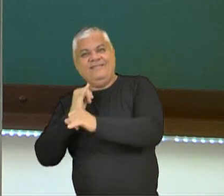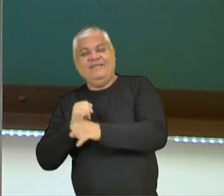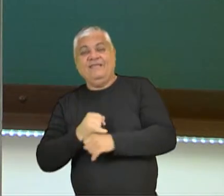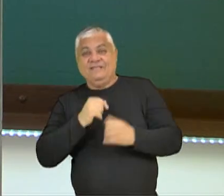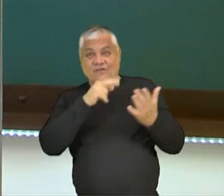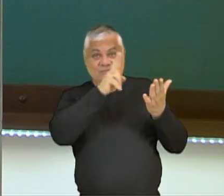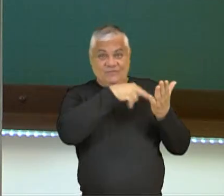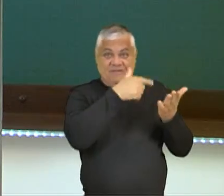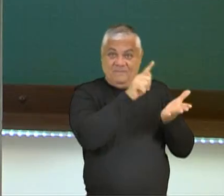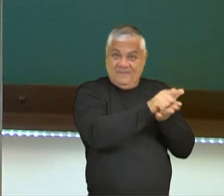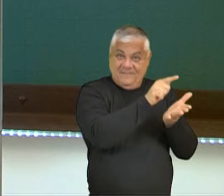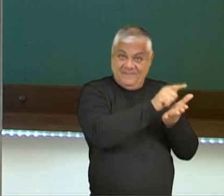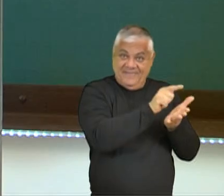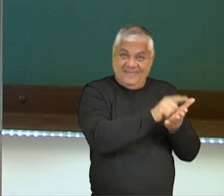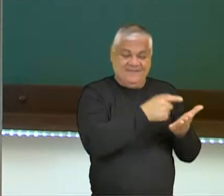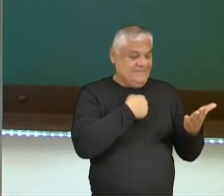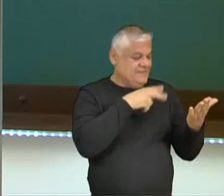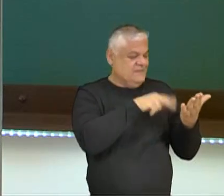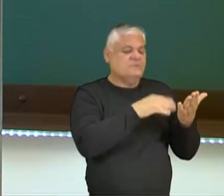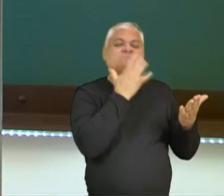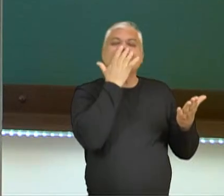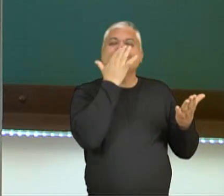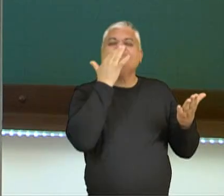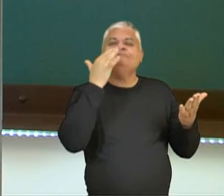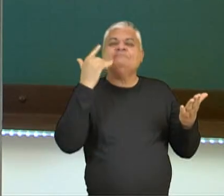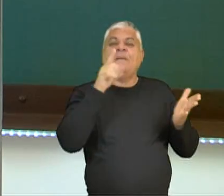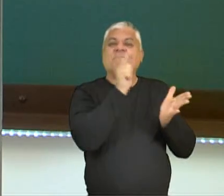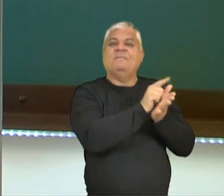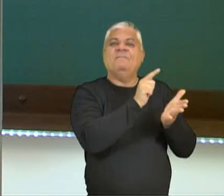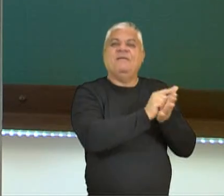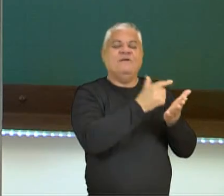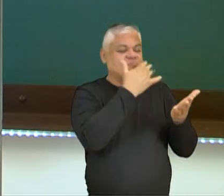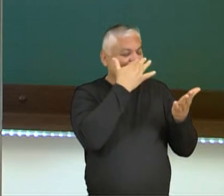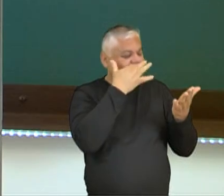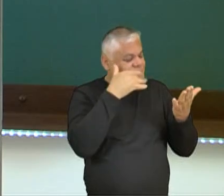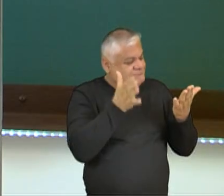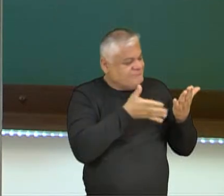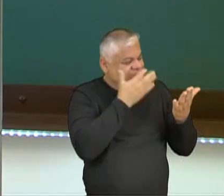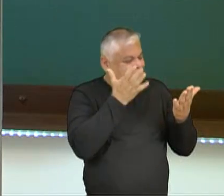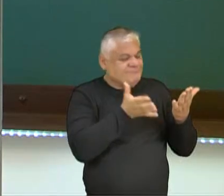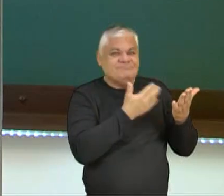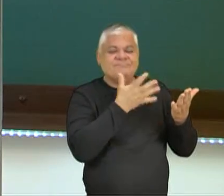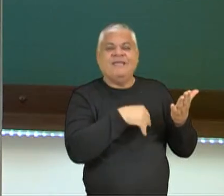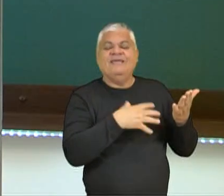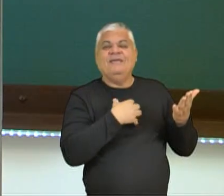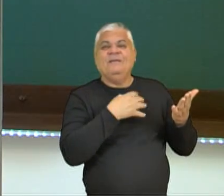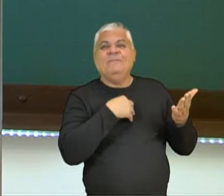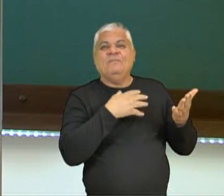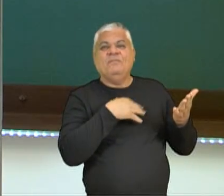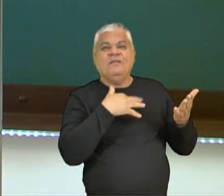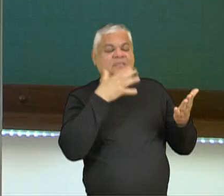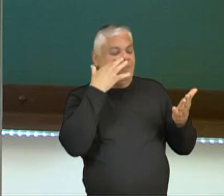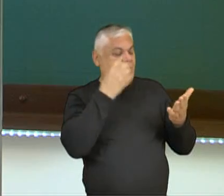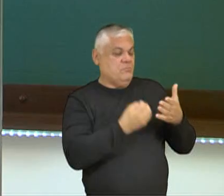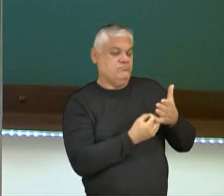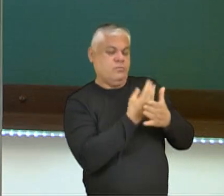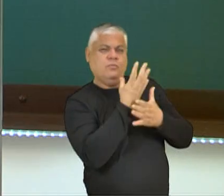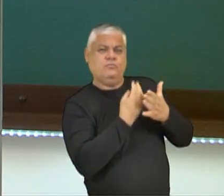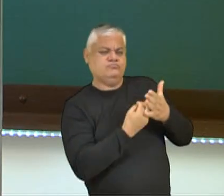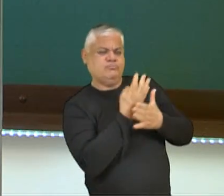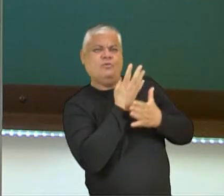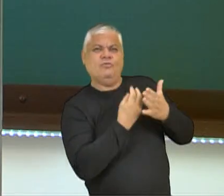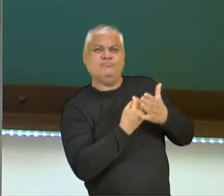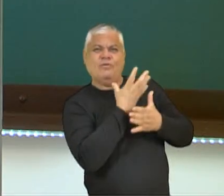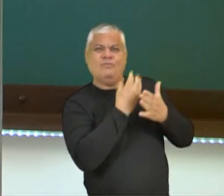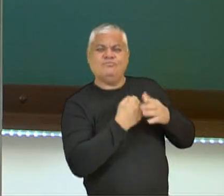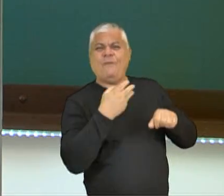livro físico, o leitor poder sentir o cheiro do livro, ele não tem ali aqueles distratores, né, que são as